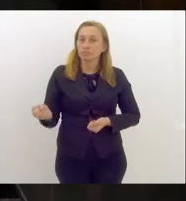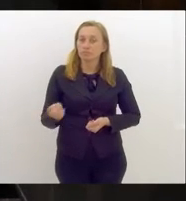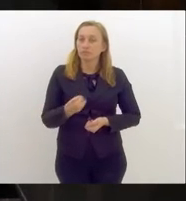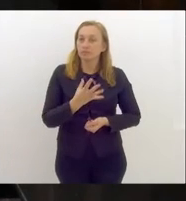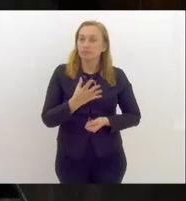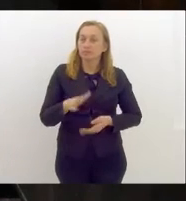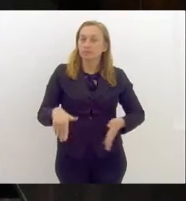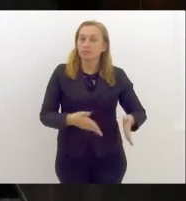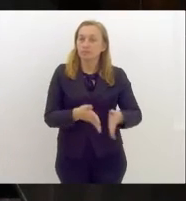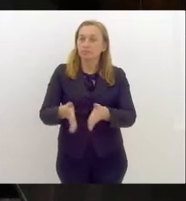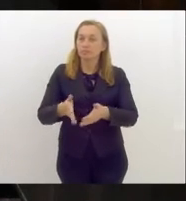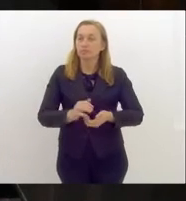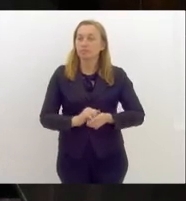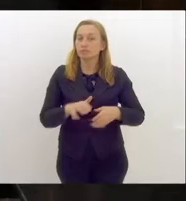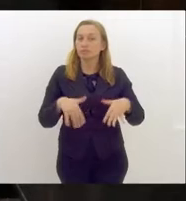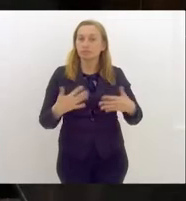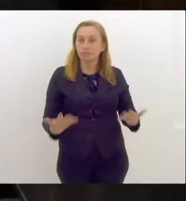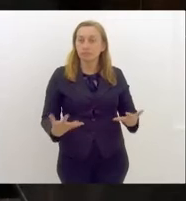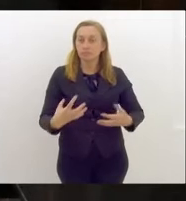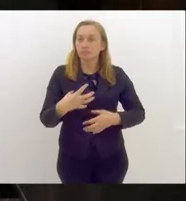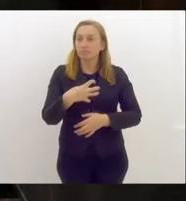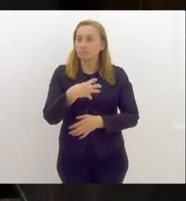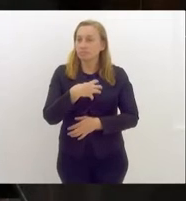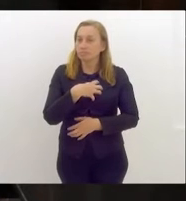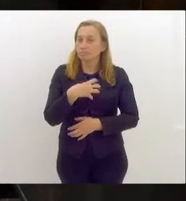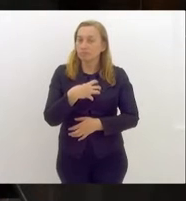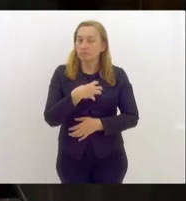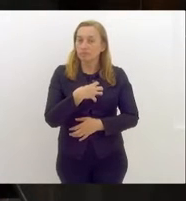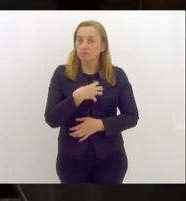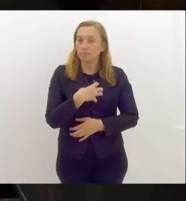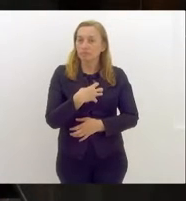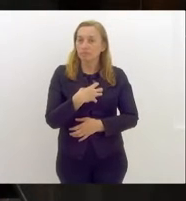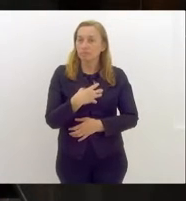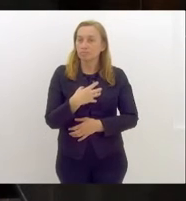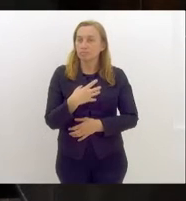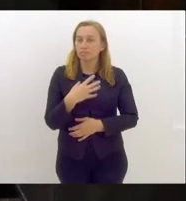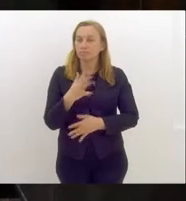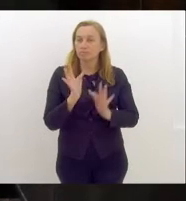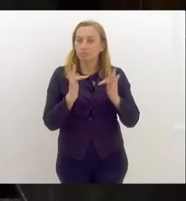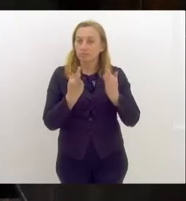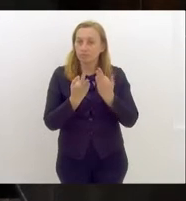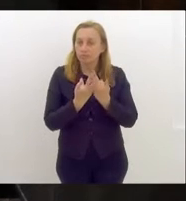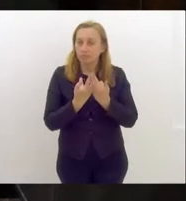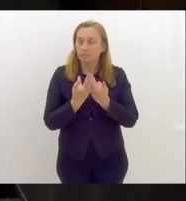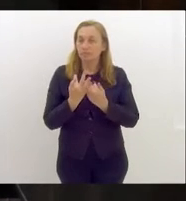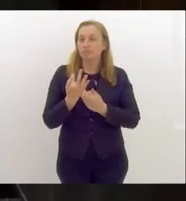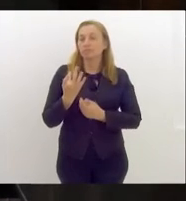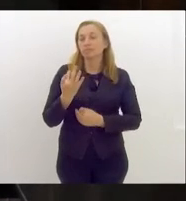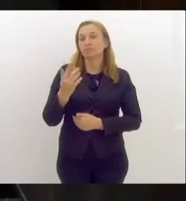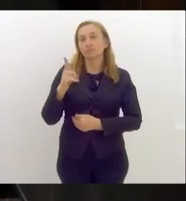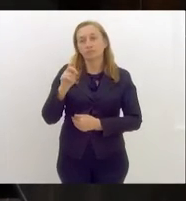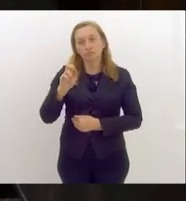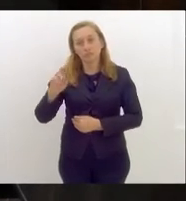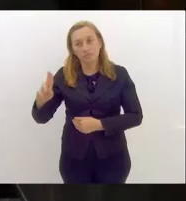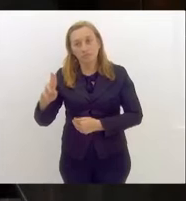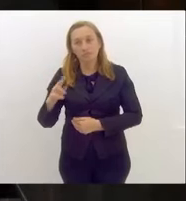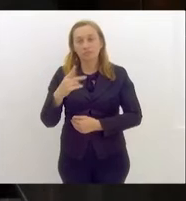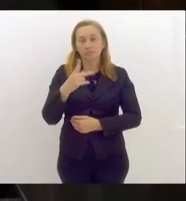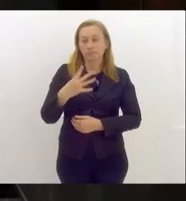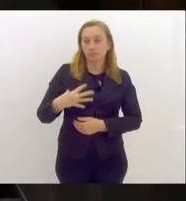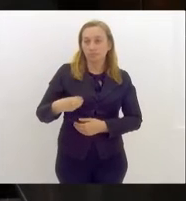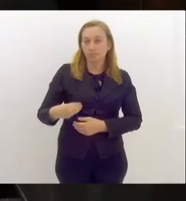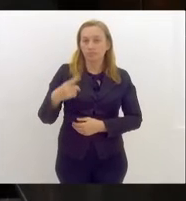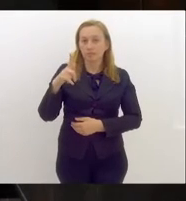caminhos então Nossos Sentimentos A família de Gal ao seu filho Gabriel